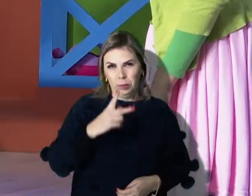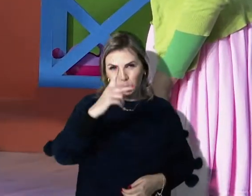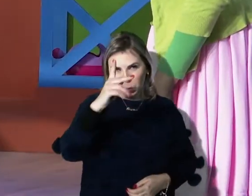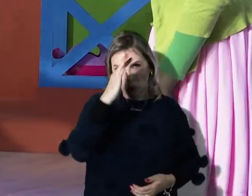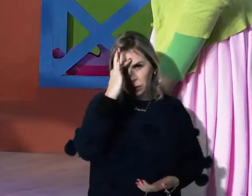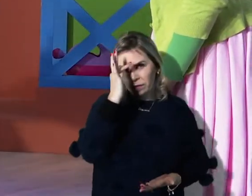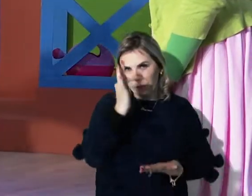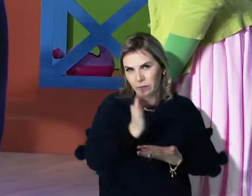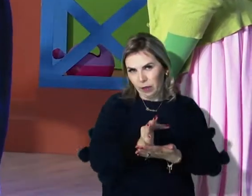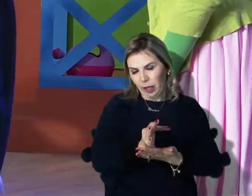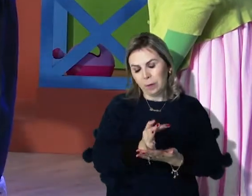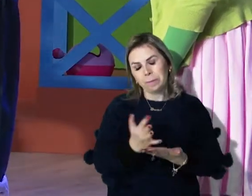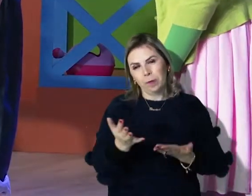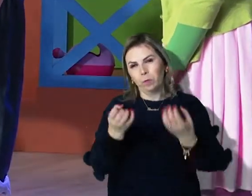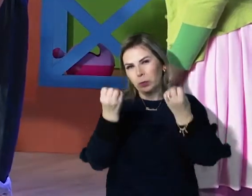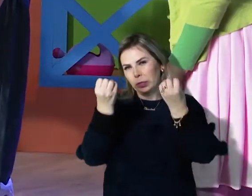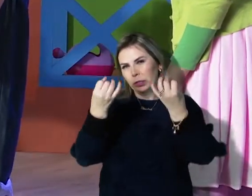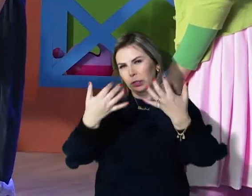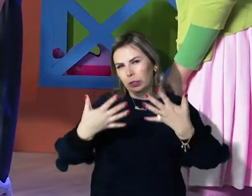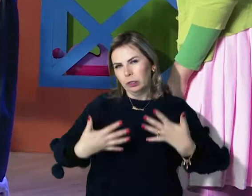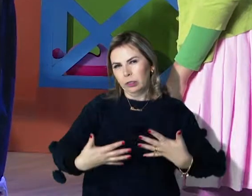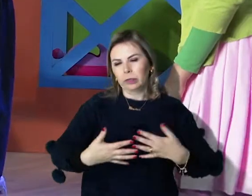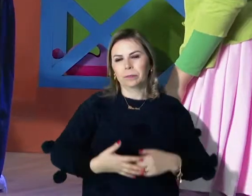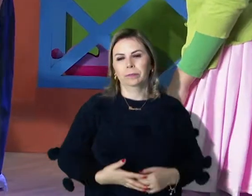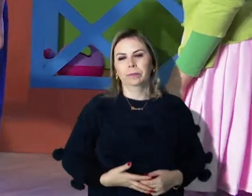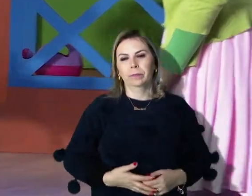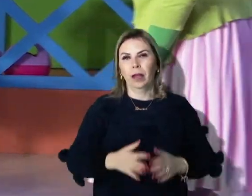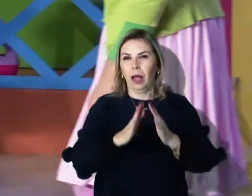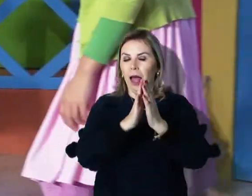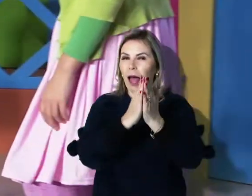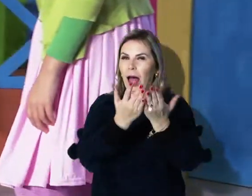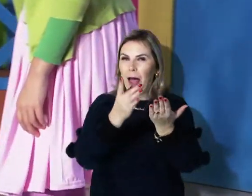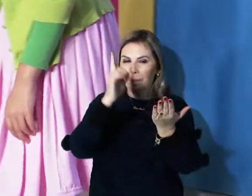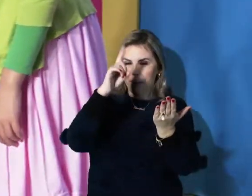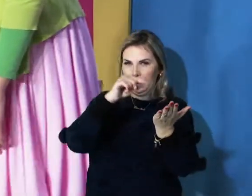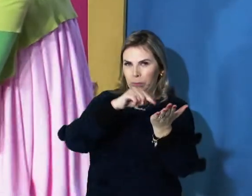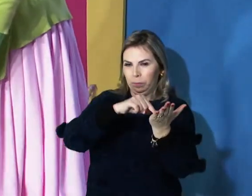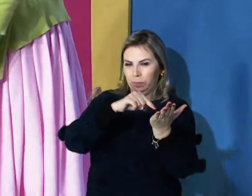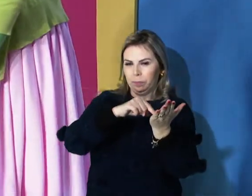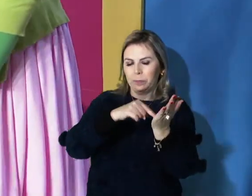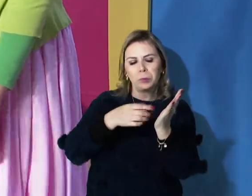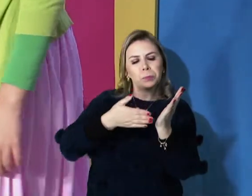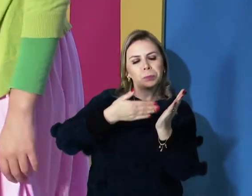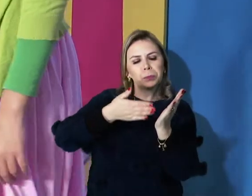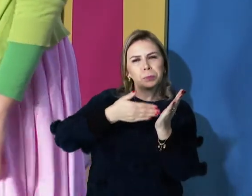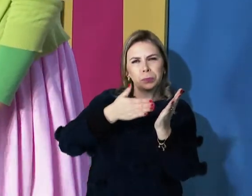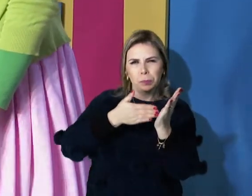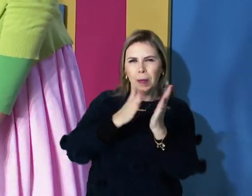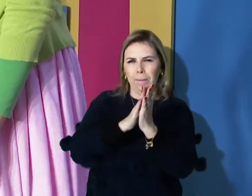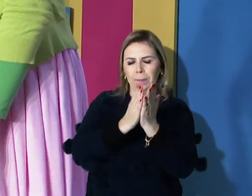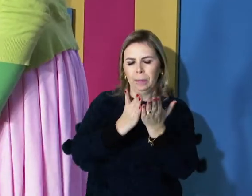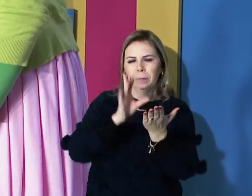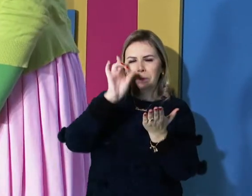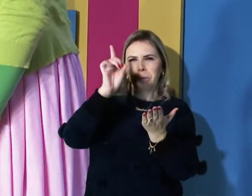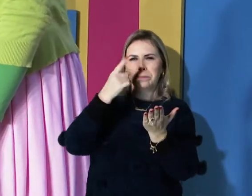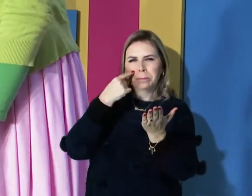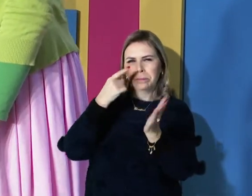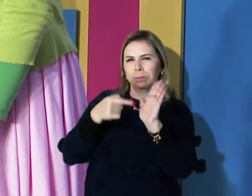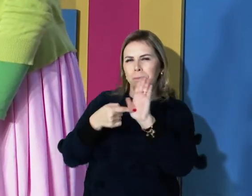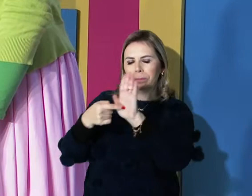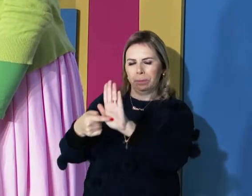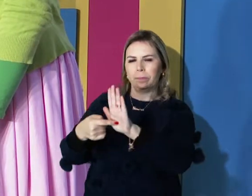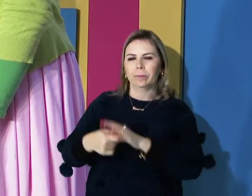Gigi, é assim, ó. Aqui na Bíblia, aqui, ó. Deixa eu pegar aqui. Abri aqui.